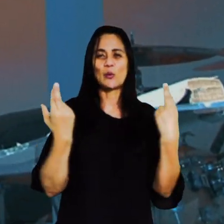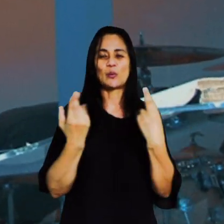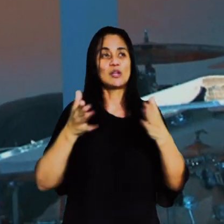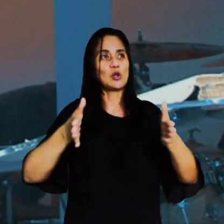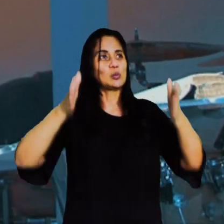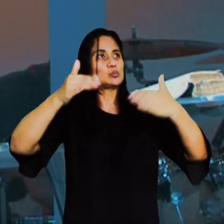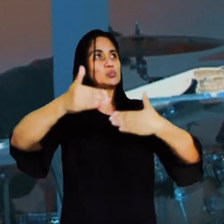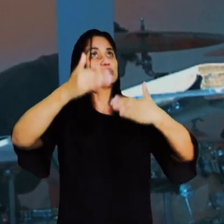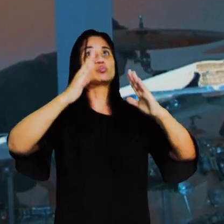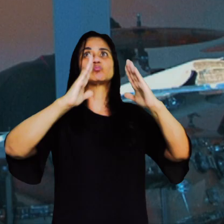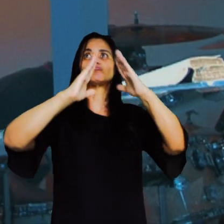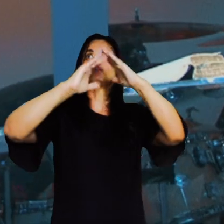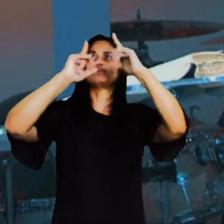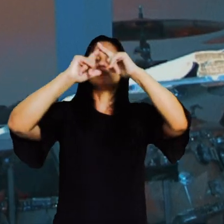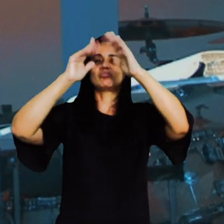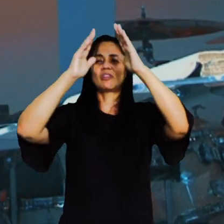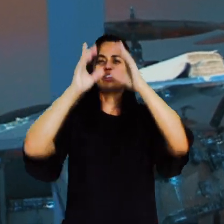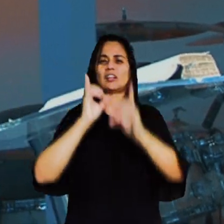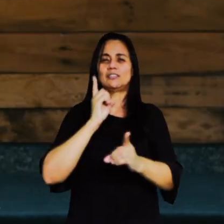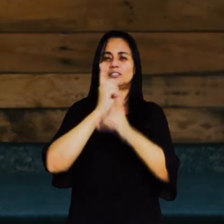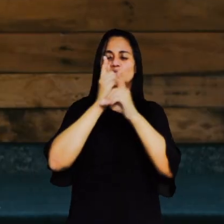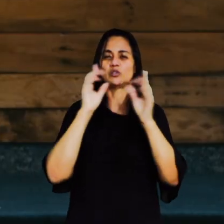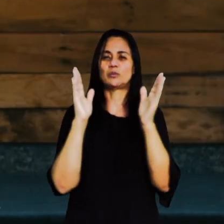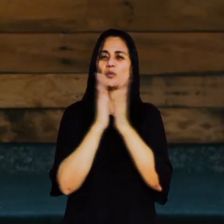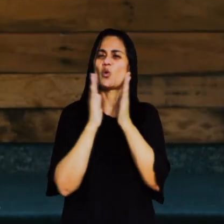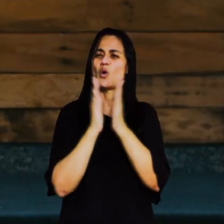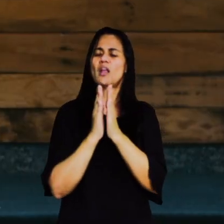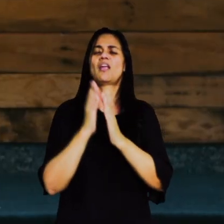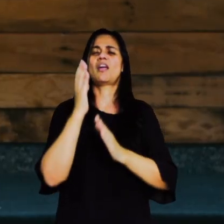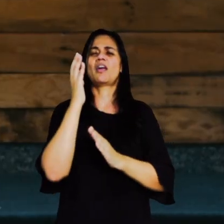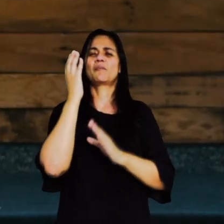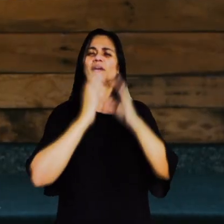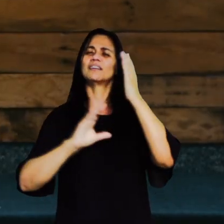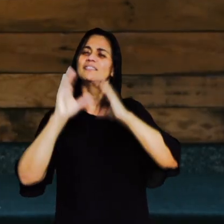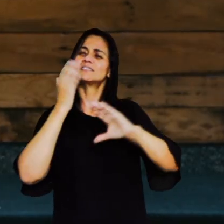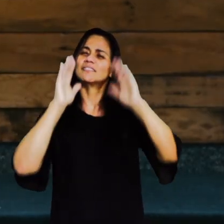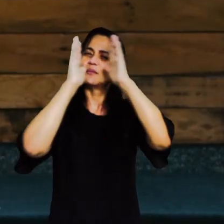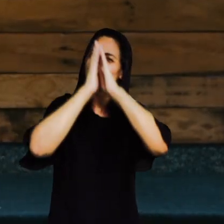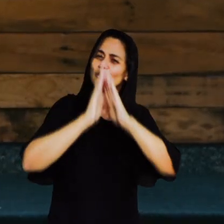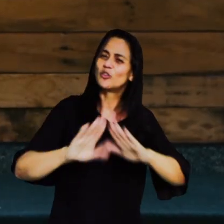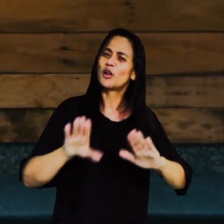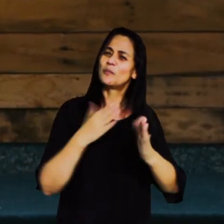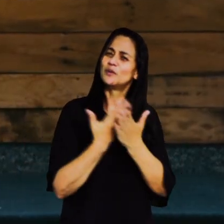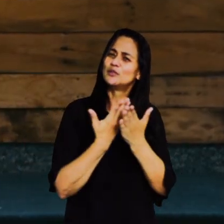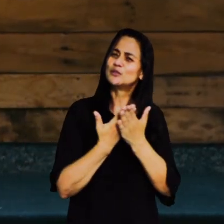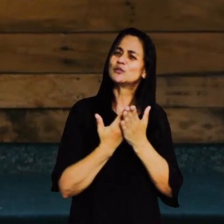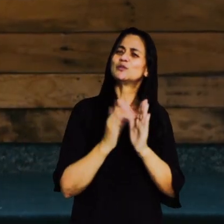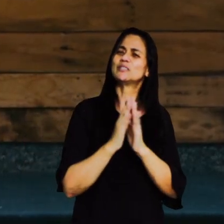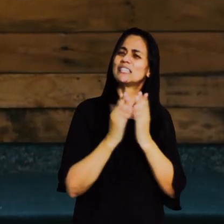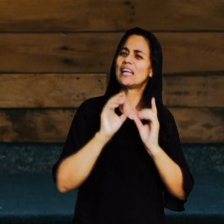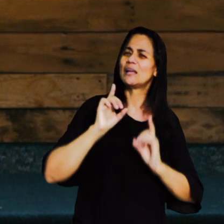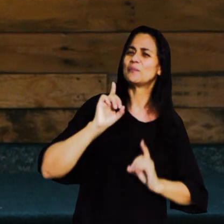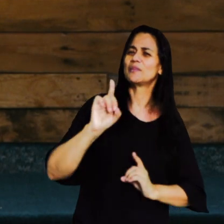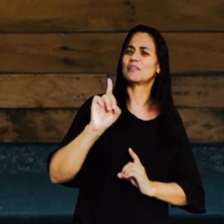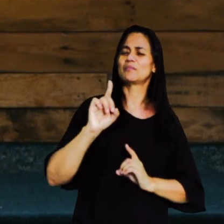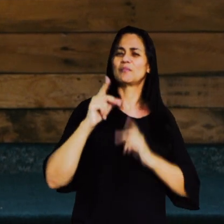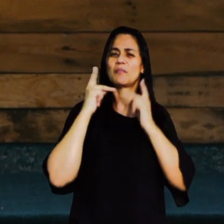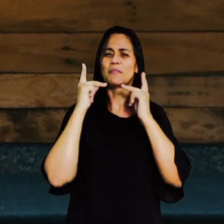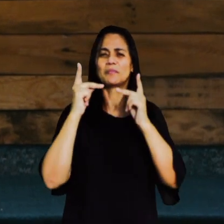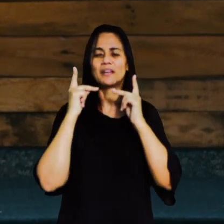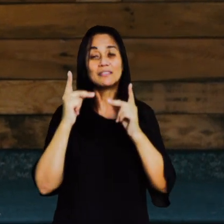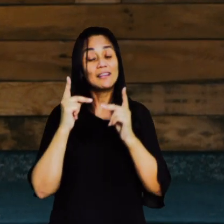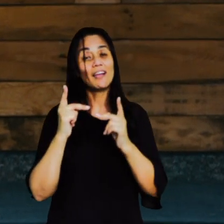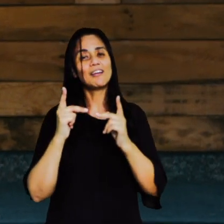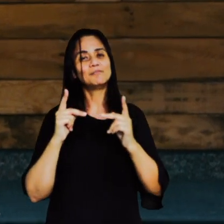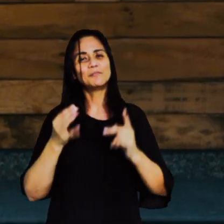se encontra para orar, para cantar, para adorar, para estudar a palavra, para pregar a palavra, para comungar,